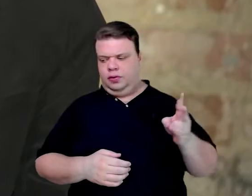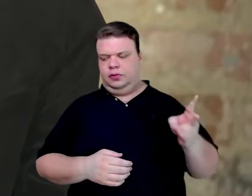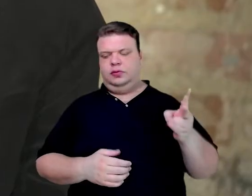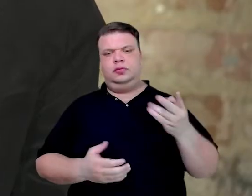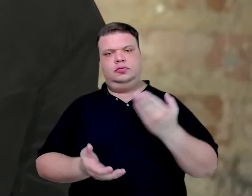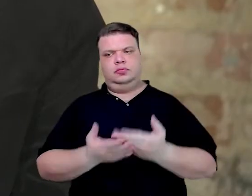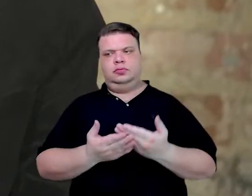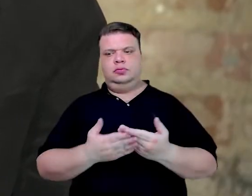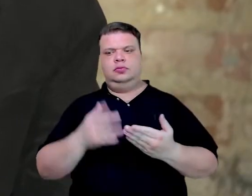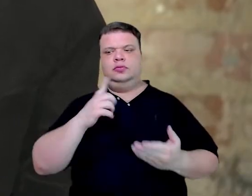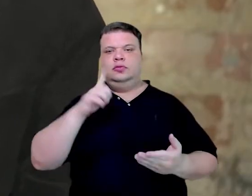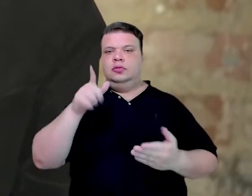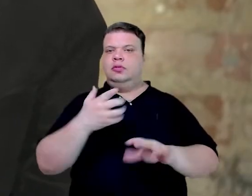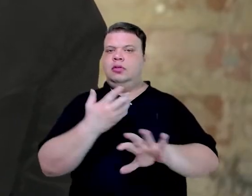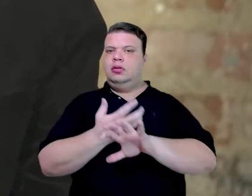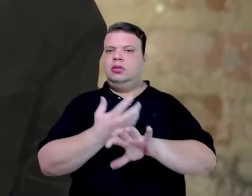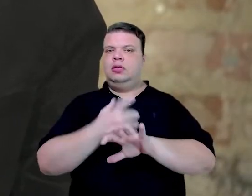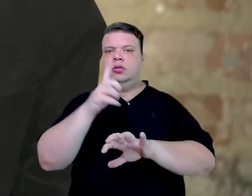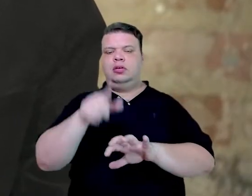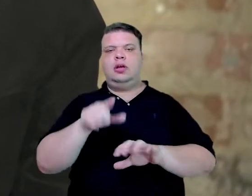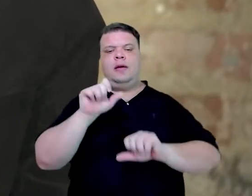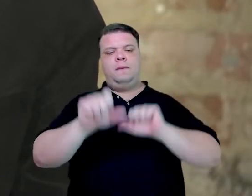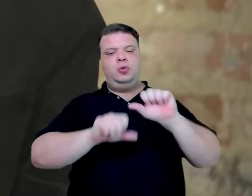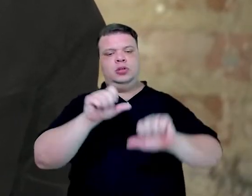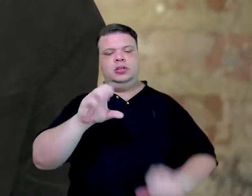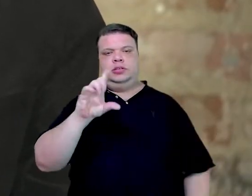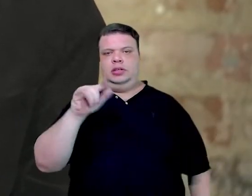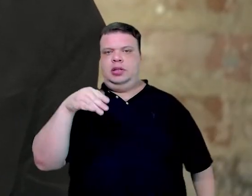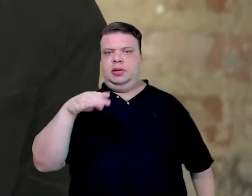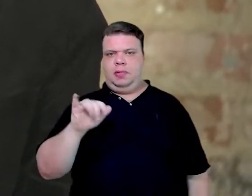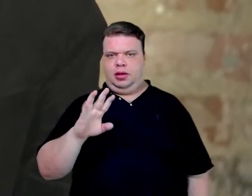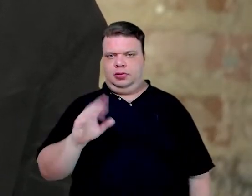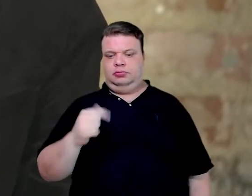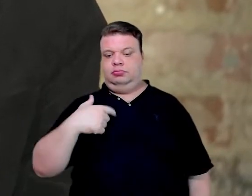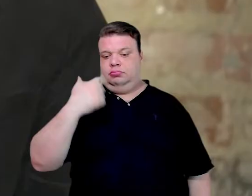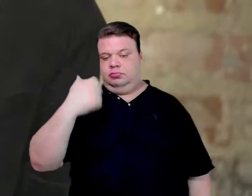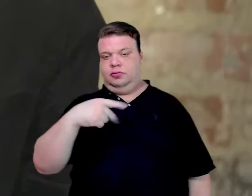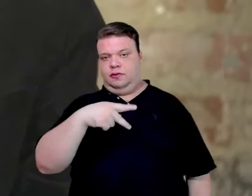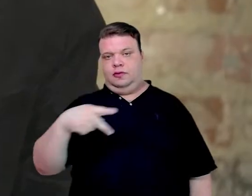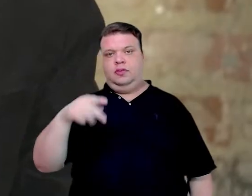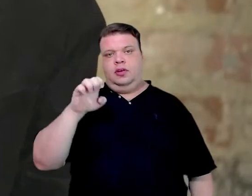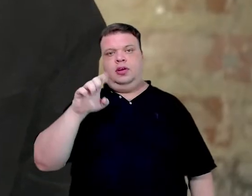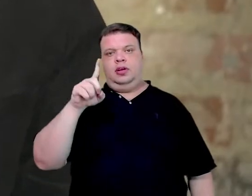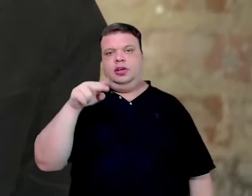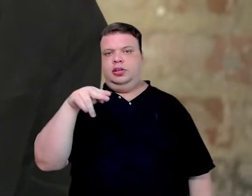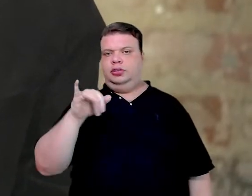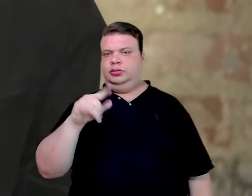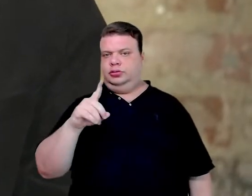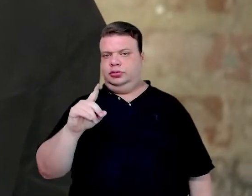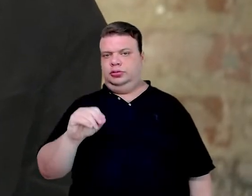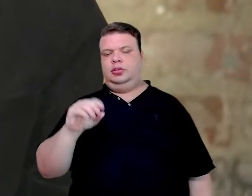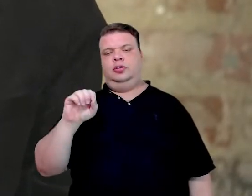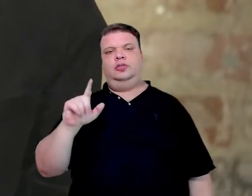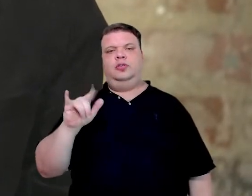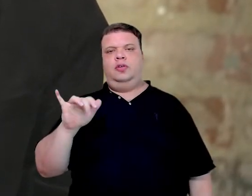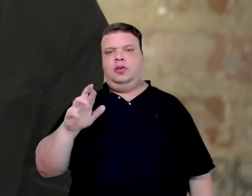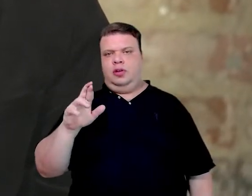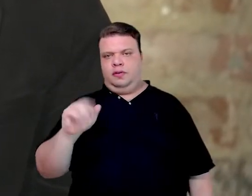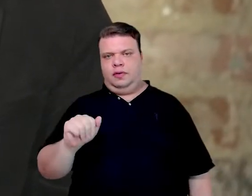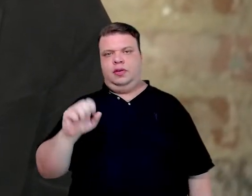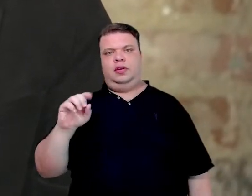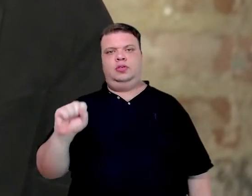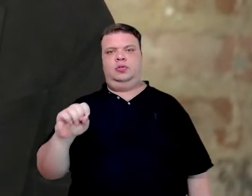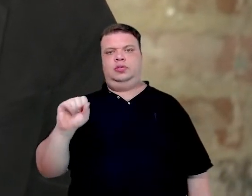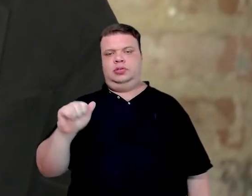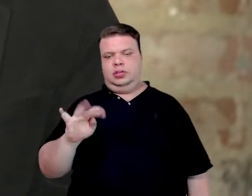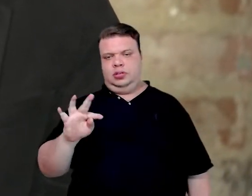dar continuidade às aulas da disciplina de mudanças climáticas. Eu sou o professor Edinaldo Oliveira dos Santos, sou do Departamento de